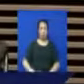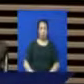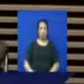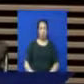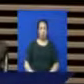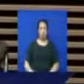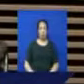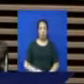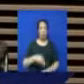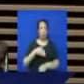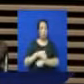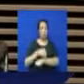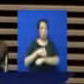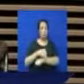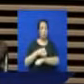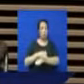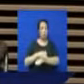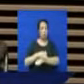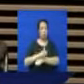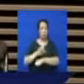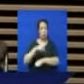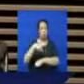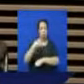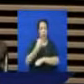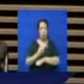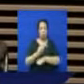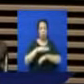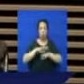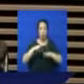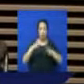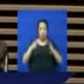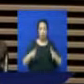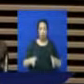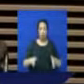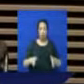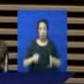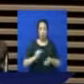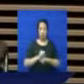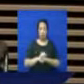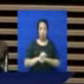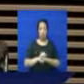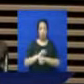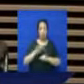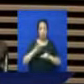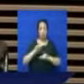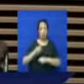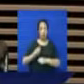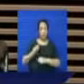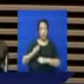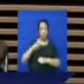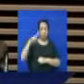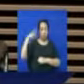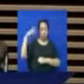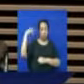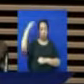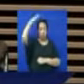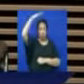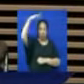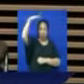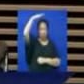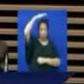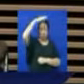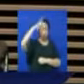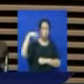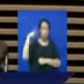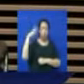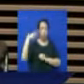Como extensão de mesa, eu já faço referência inicialmente ao vereador Rogério Gomes, que é proponente desta